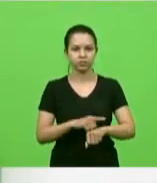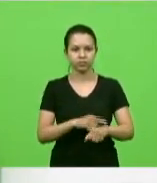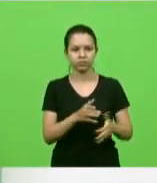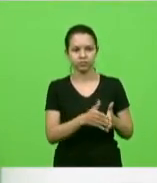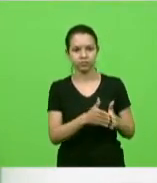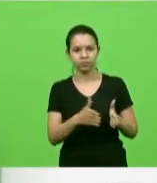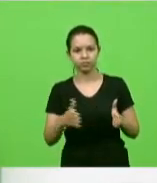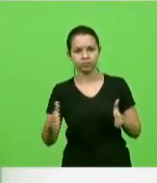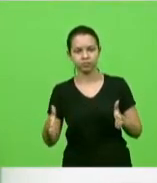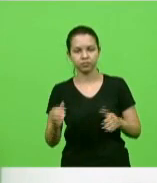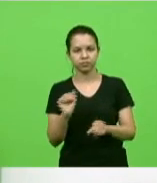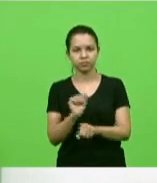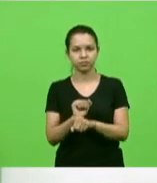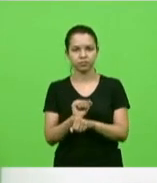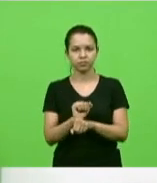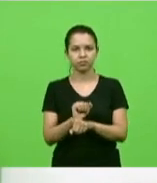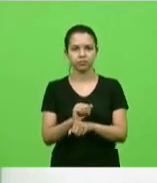recesso.